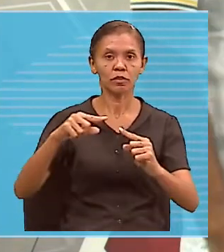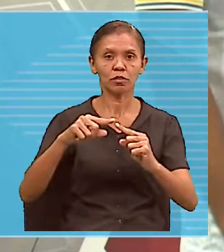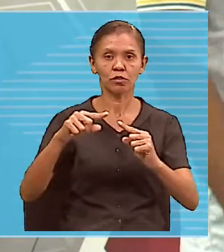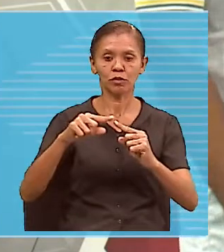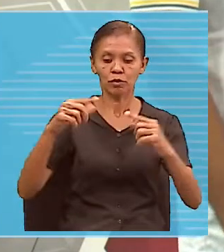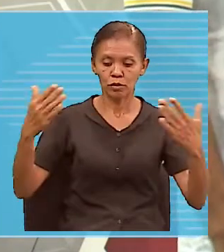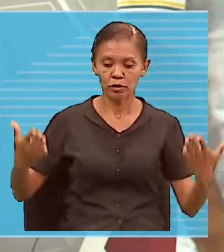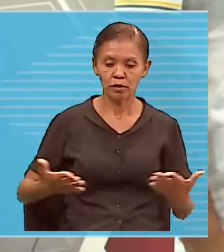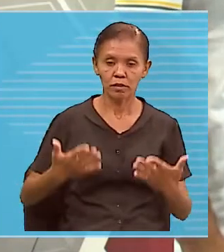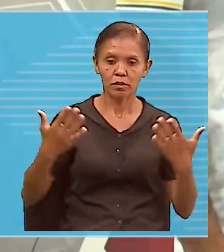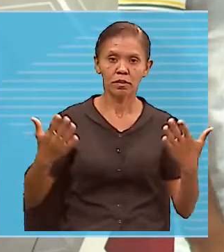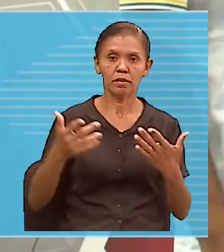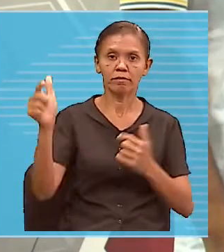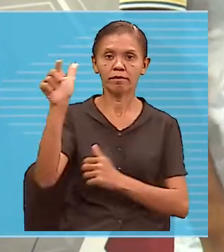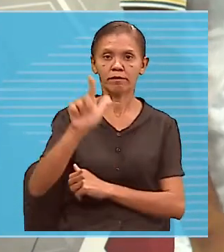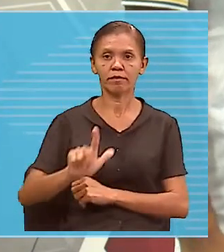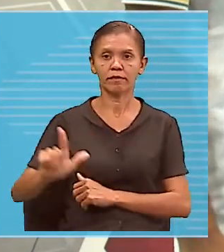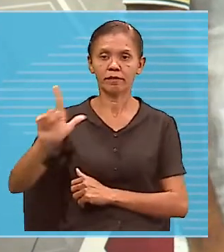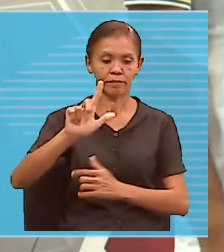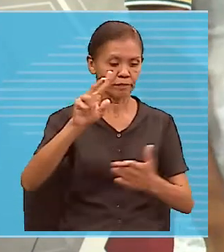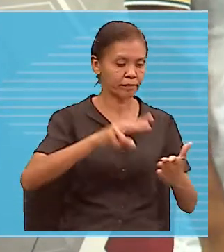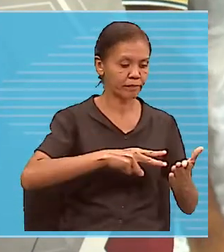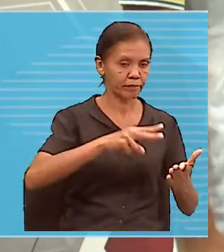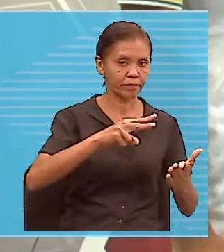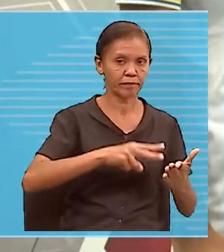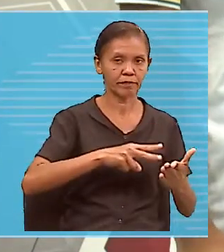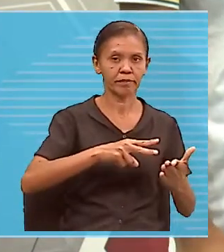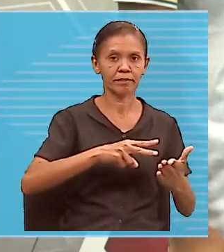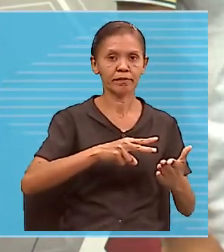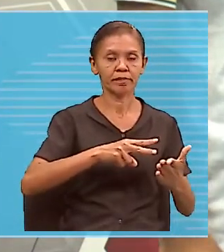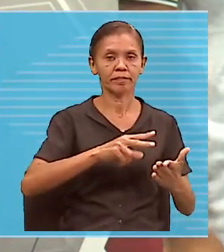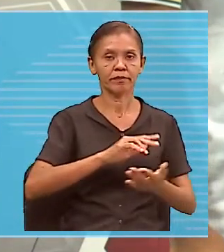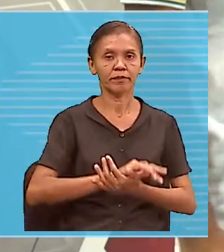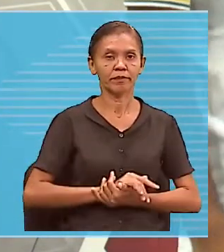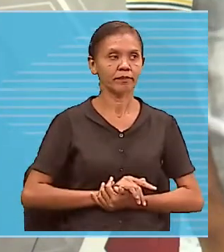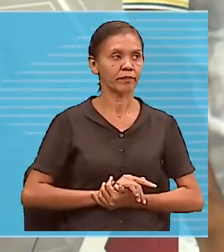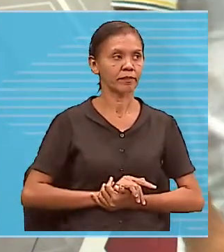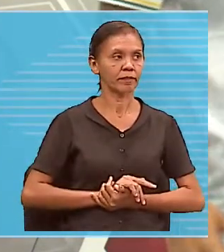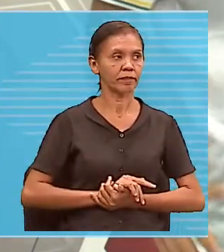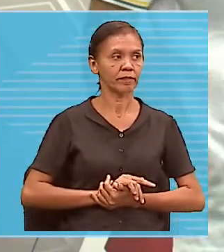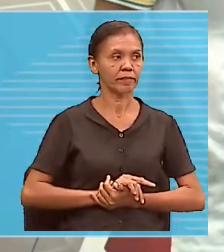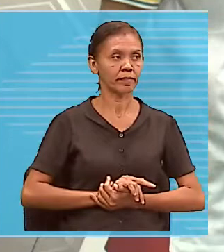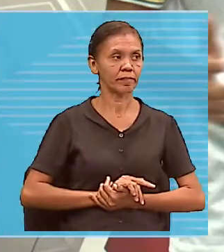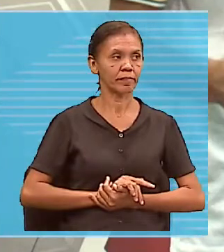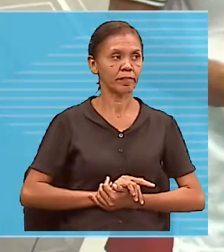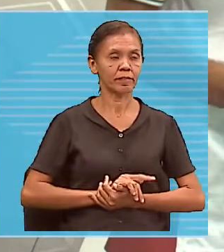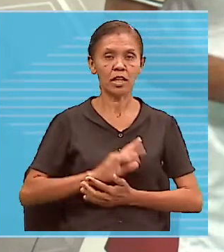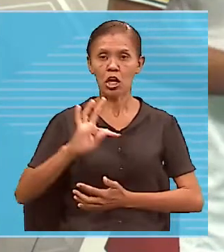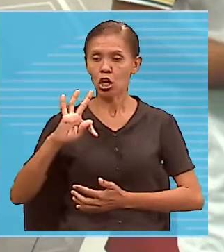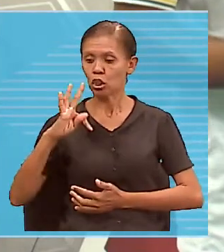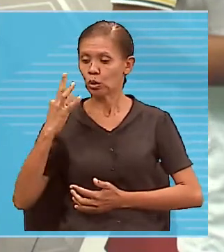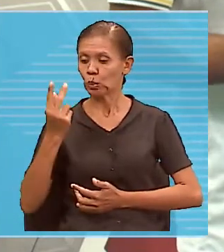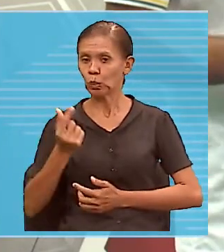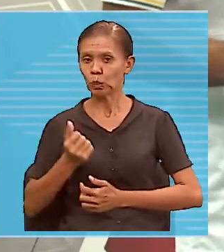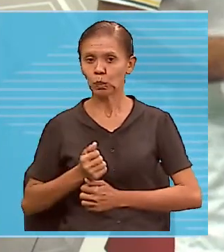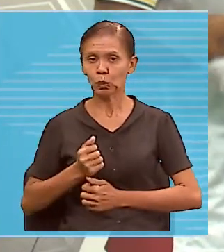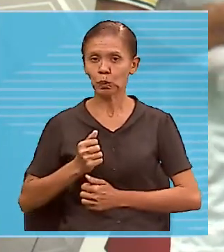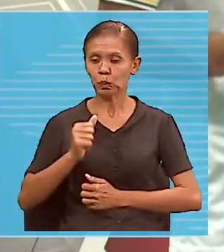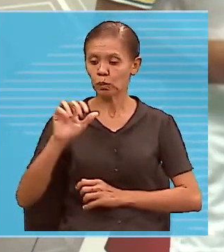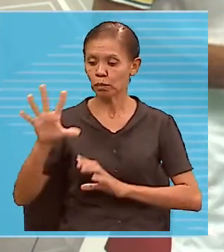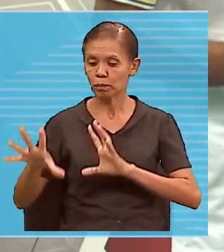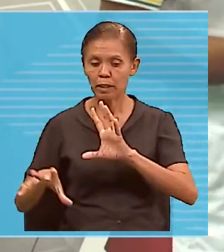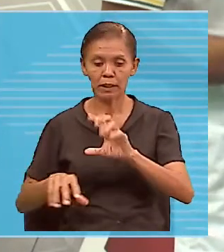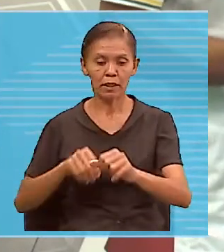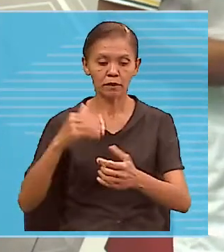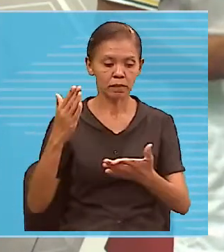intuito, que era a literatura, a leitura. E ele fez uma ação que foi todo mundo pegar os seus livros que tinha